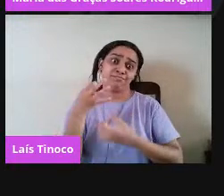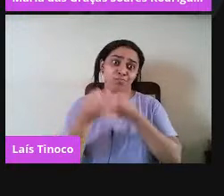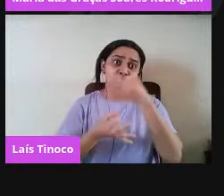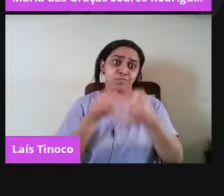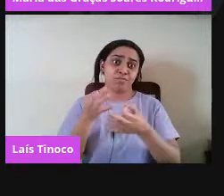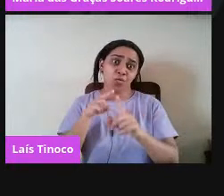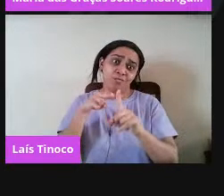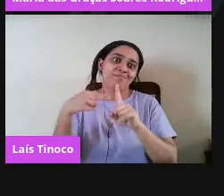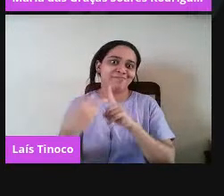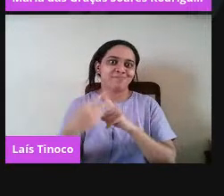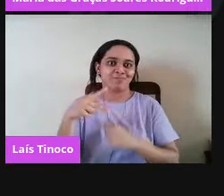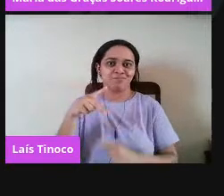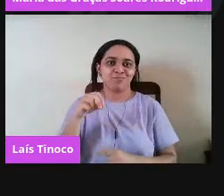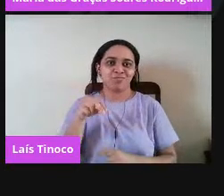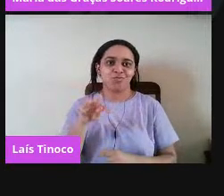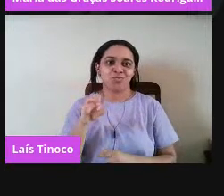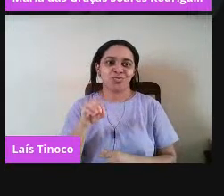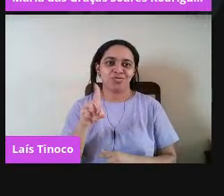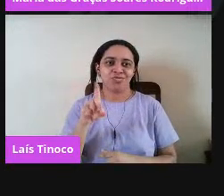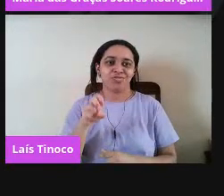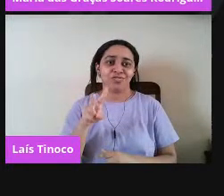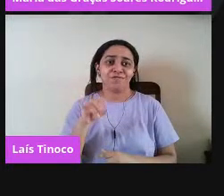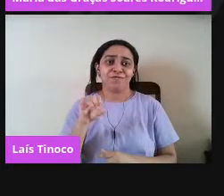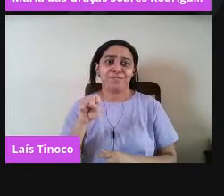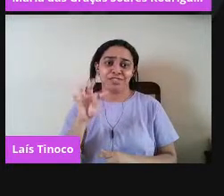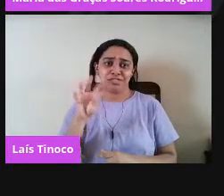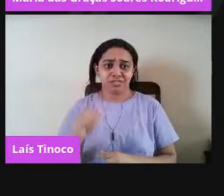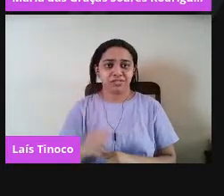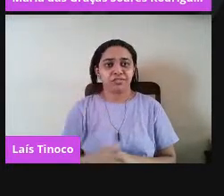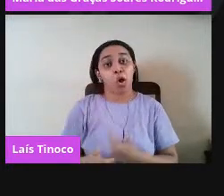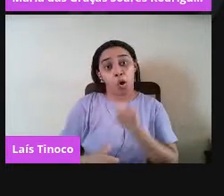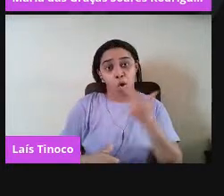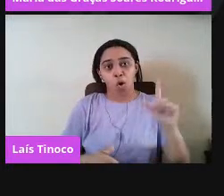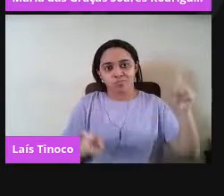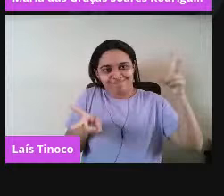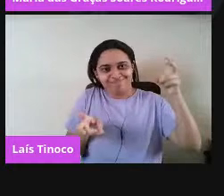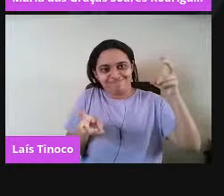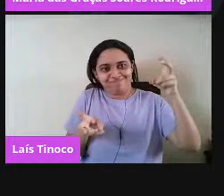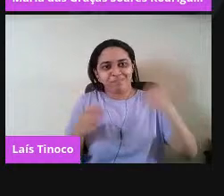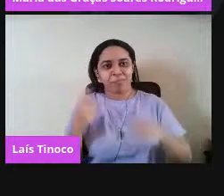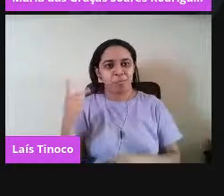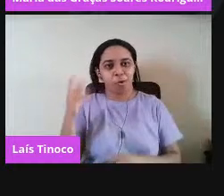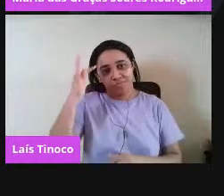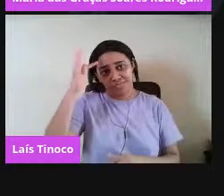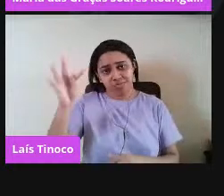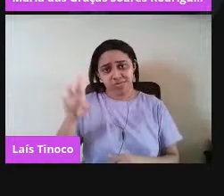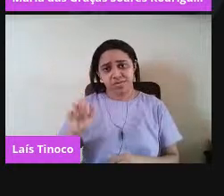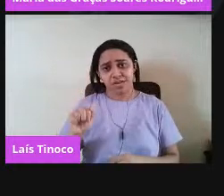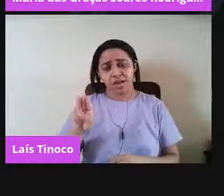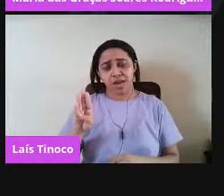E aqui, a outra que eu trago, outra passagem de Rabatelli, que eu acho muito importante, do mesmo livro. Esse livro, um